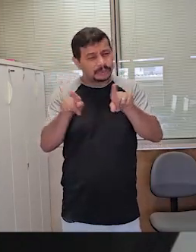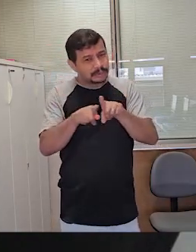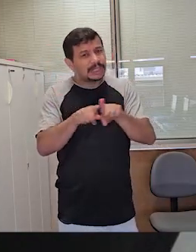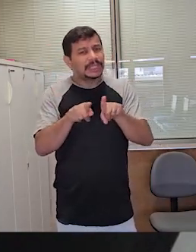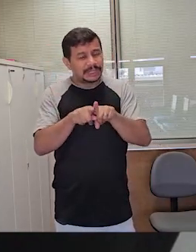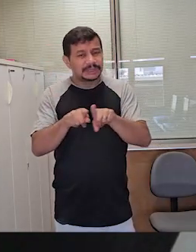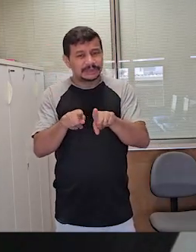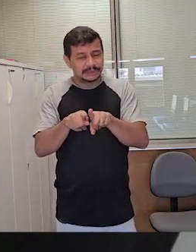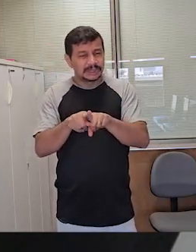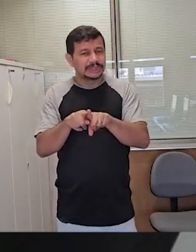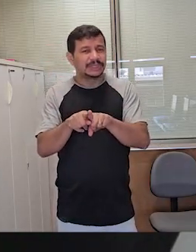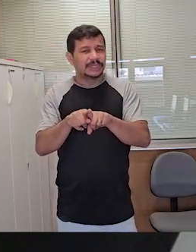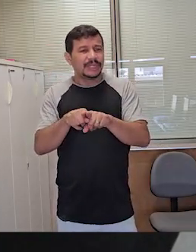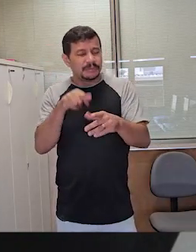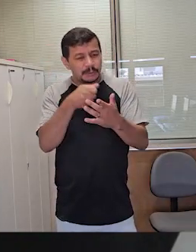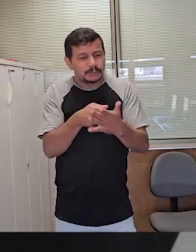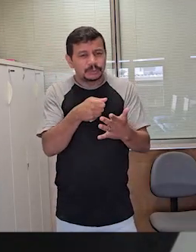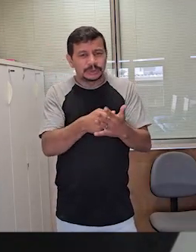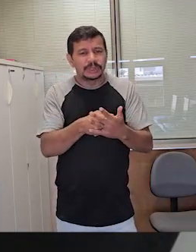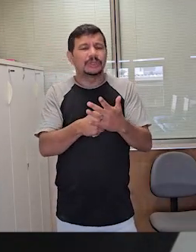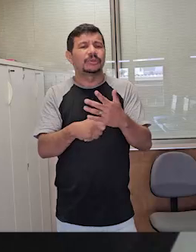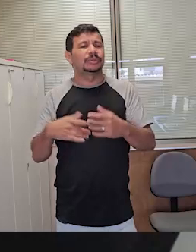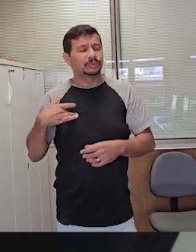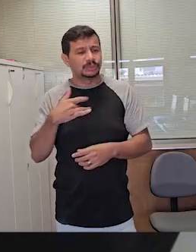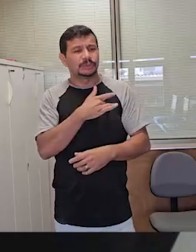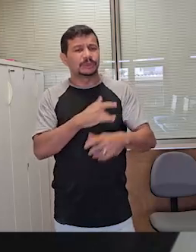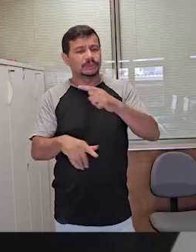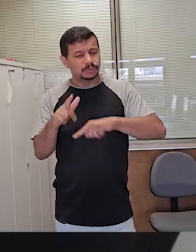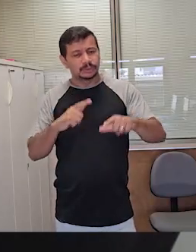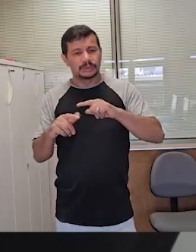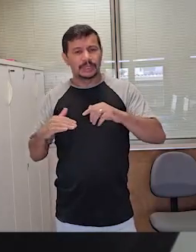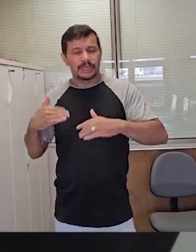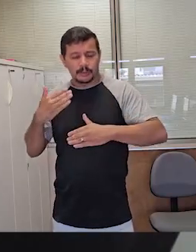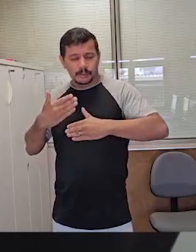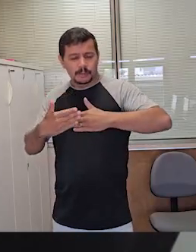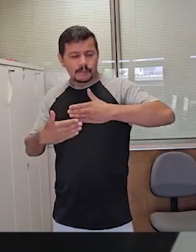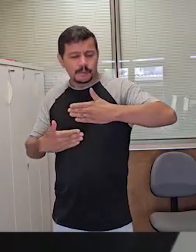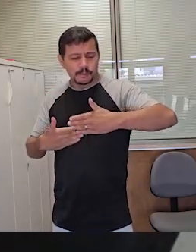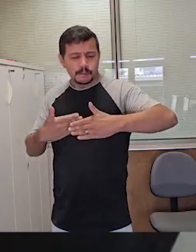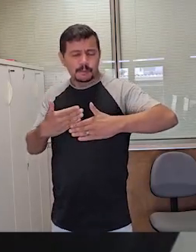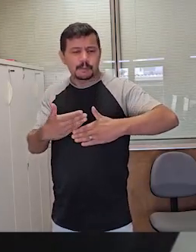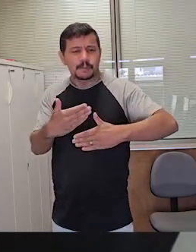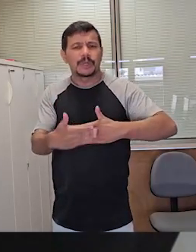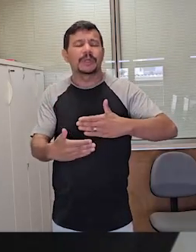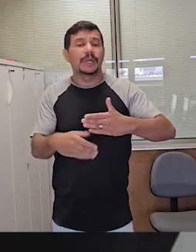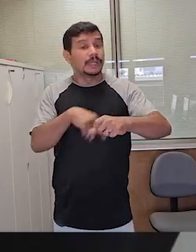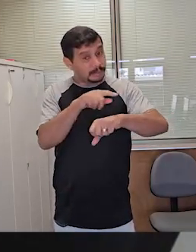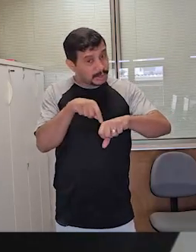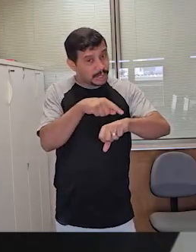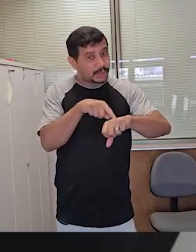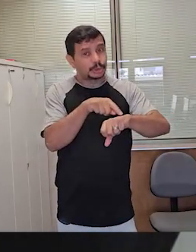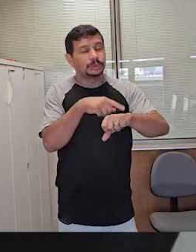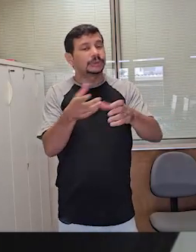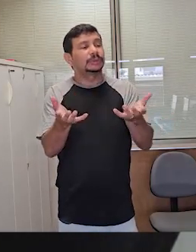bandeiras do surgimento do movimento sindical é a luta pela saúde do trabalhador, como um todo. Redução da jornada, melhoria das condições de trabalho,